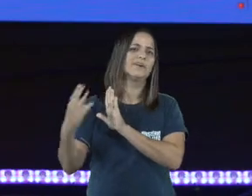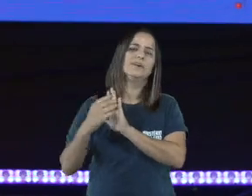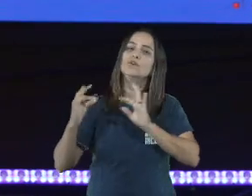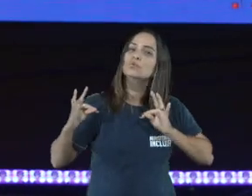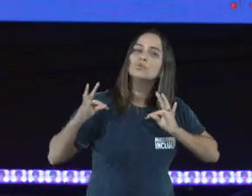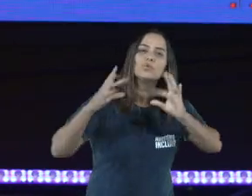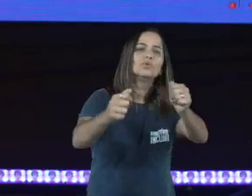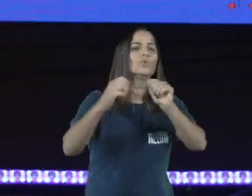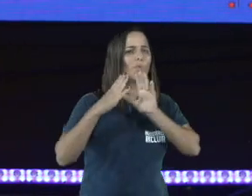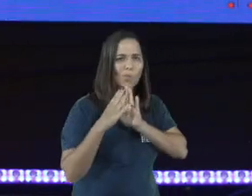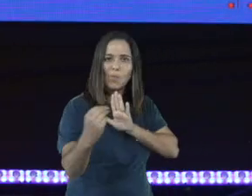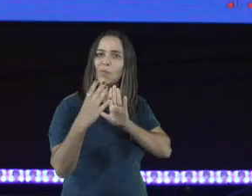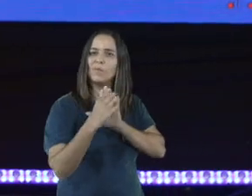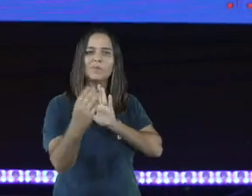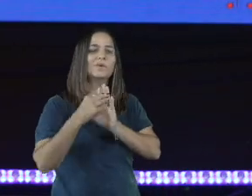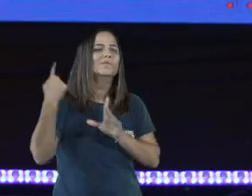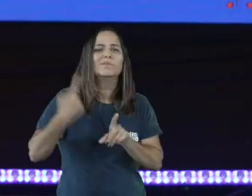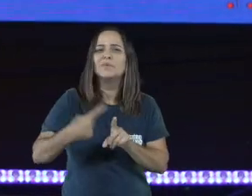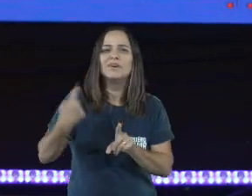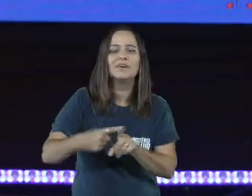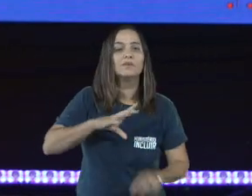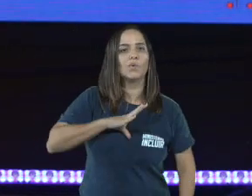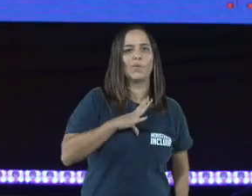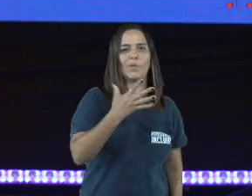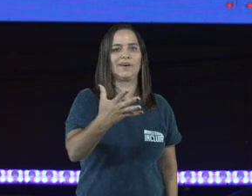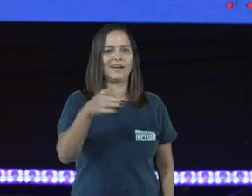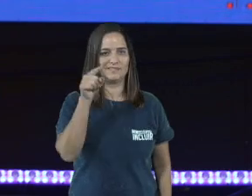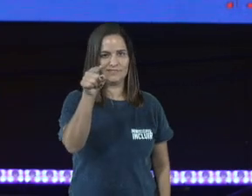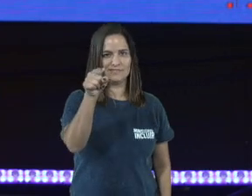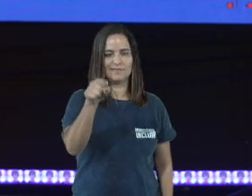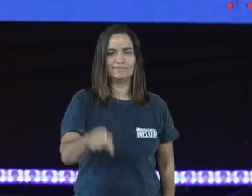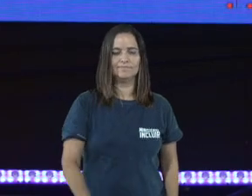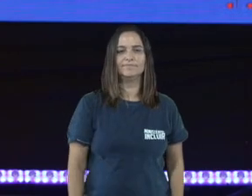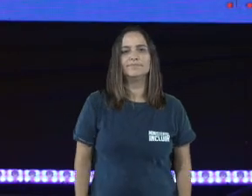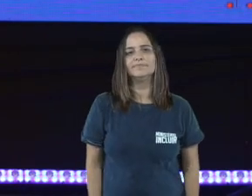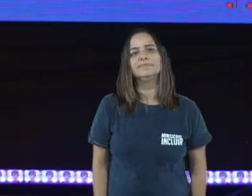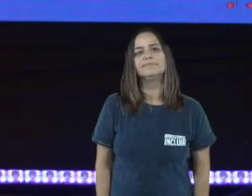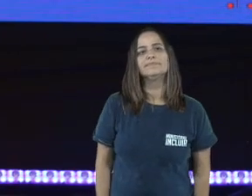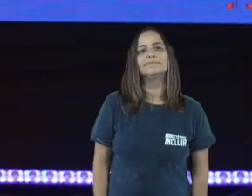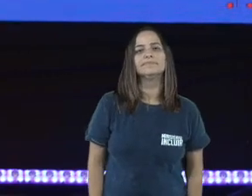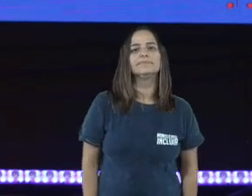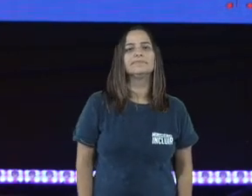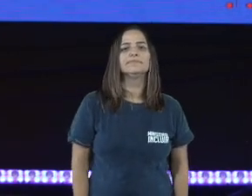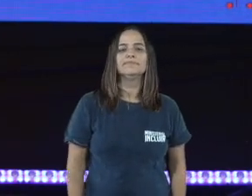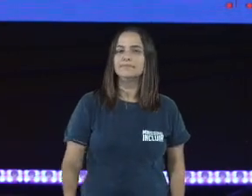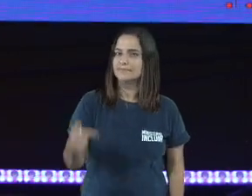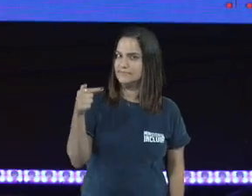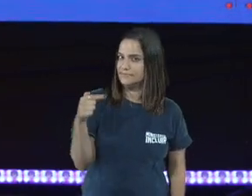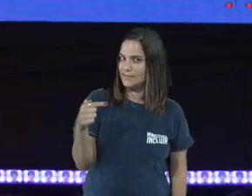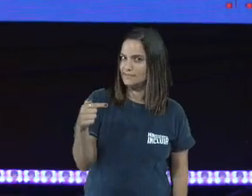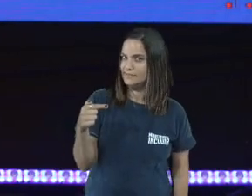E em último lugar você quer vencer seus medos decida a ter fé na presença de Deus sobre sua